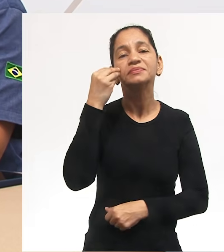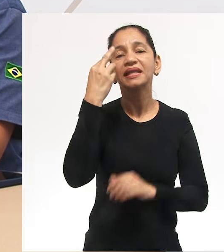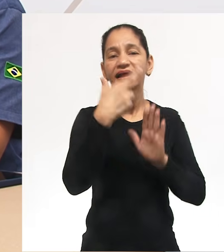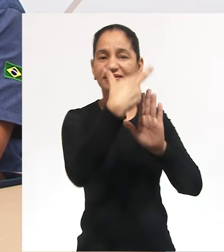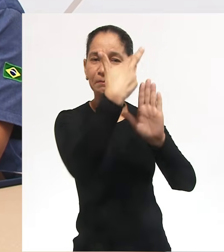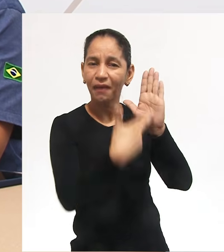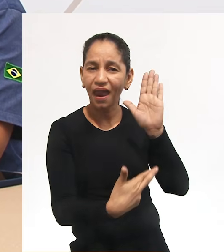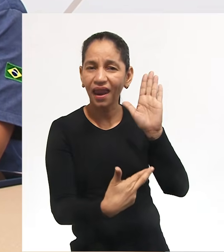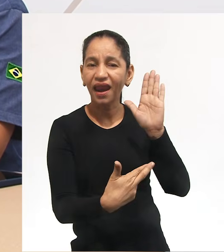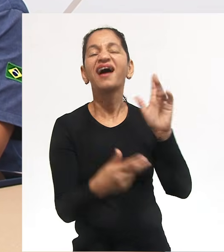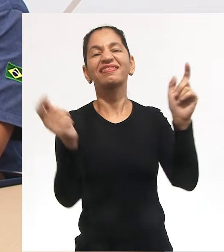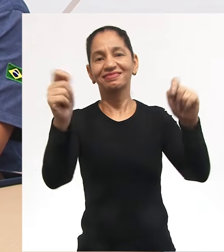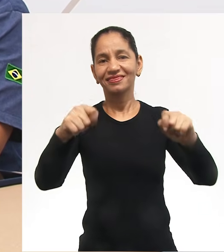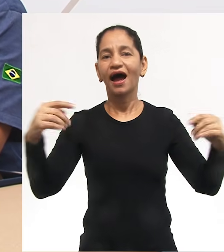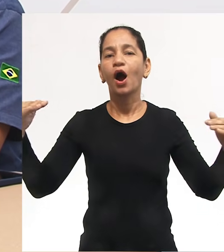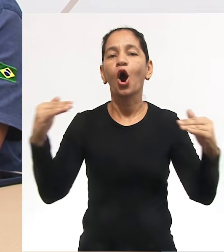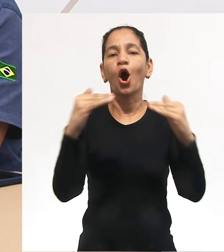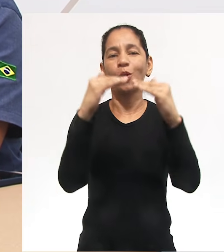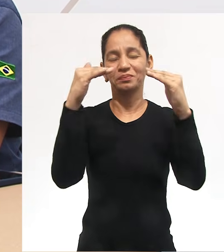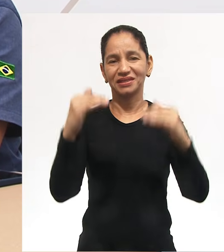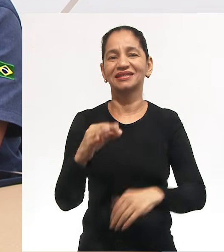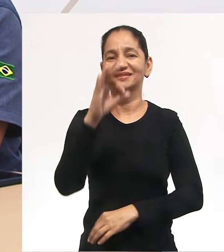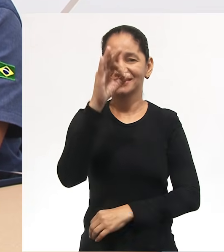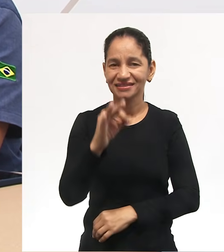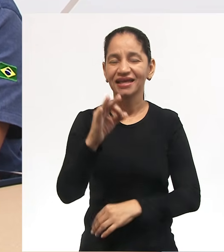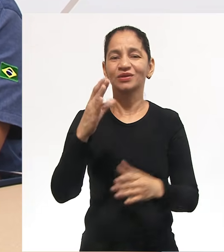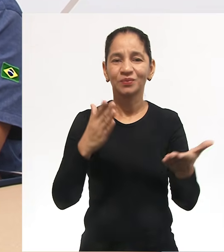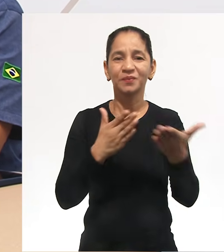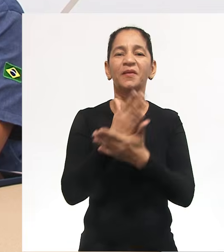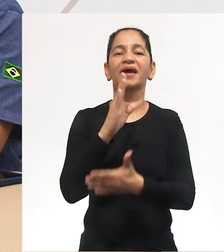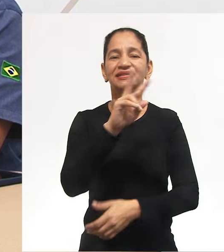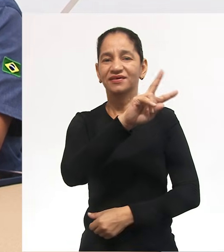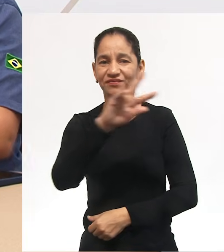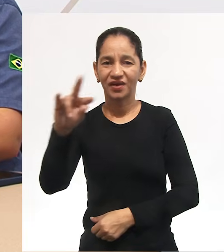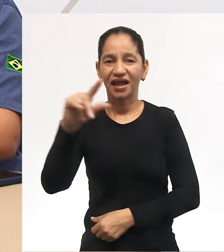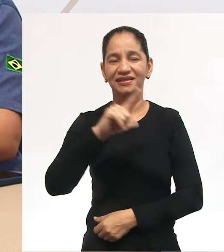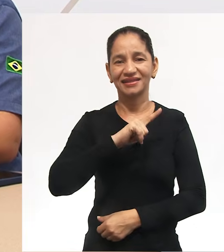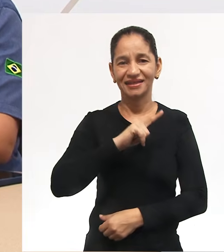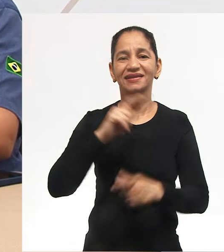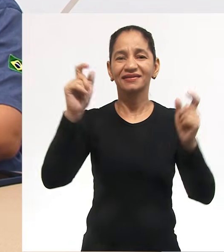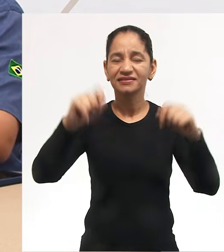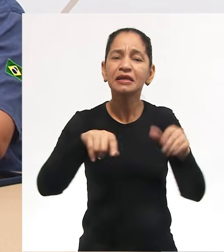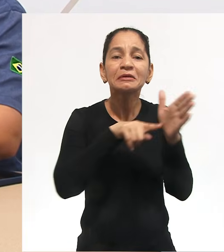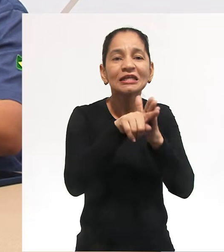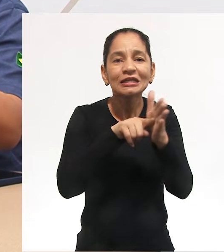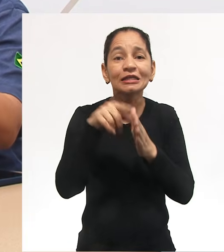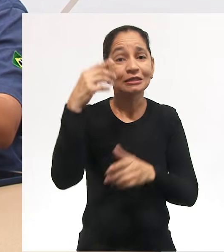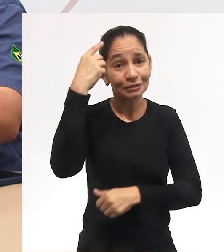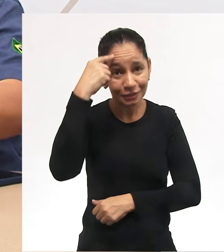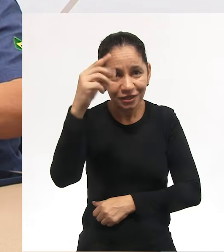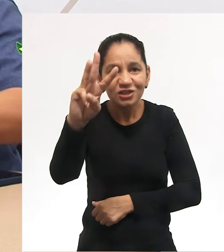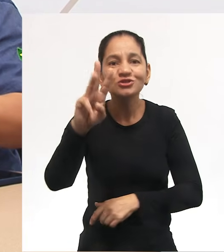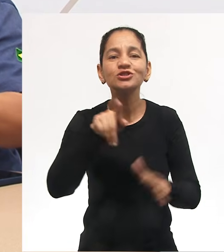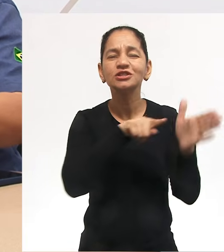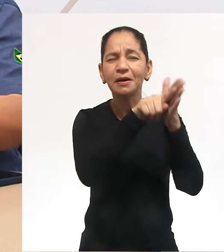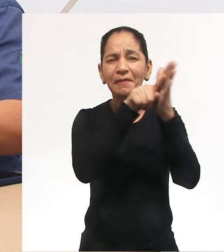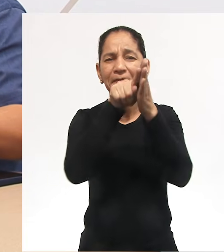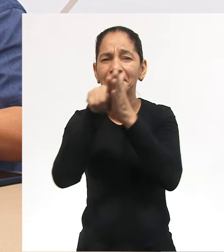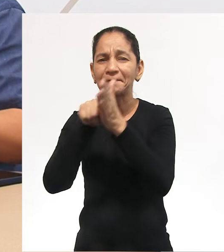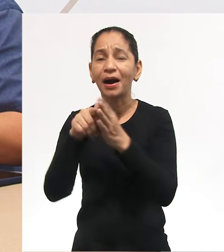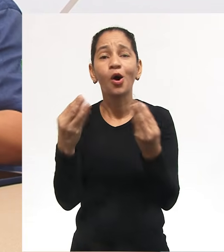experiência dá para fazer, né? Aí ele, né, confirmou que daria, e aí eu fui uns 3 dias